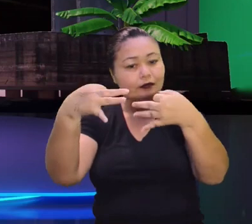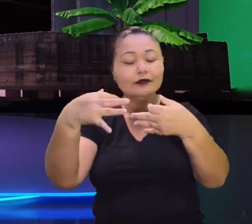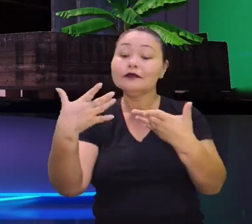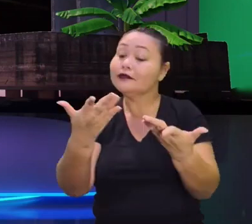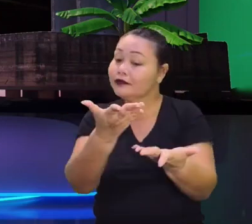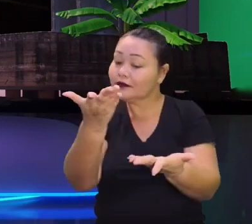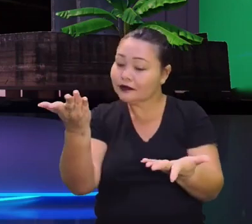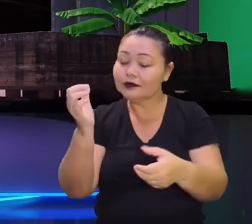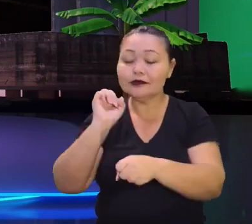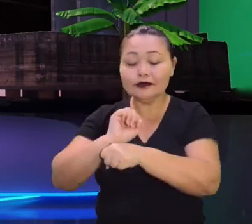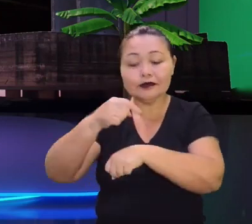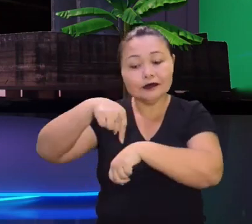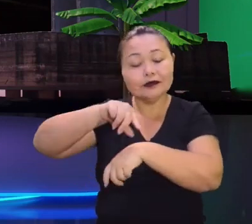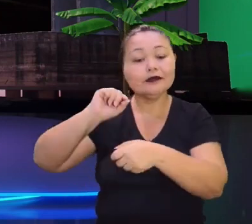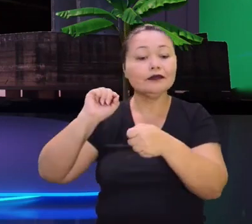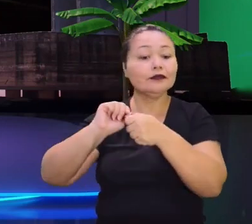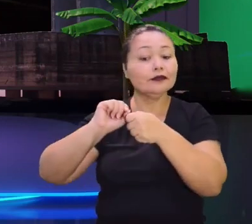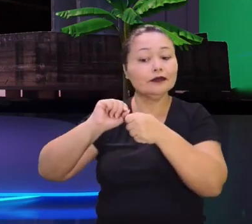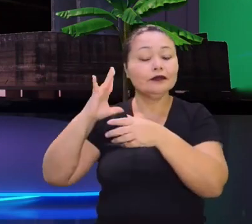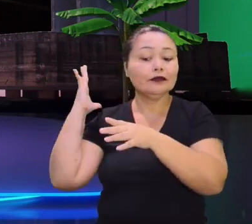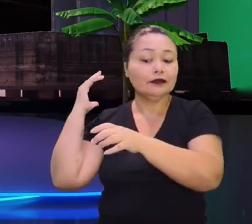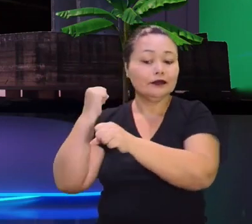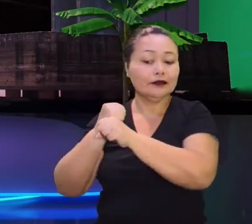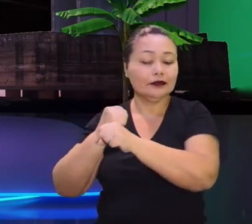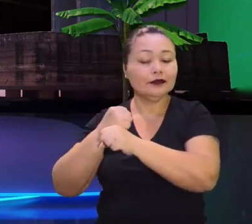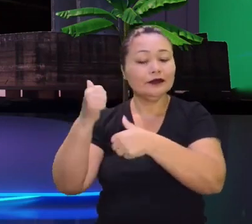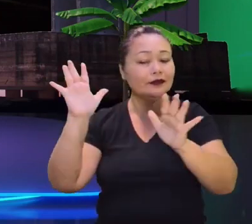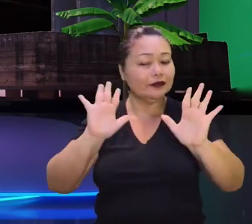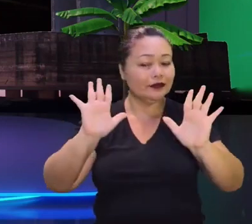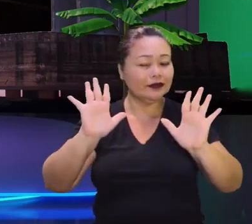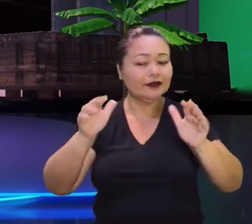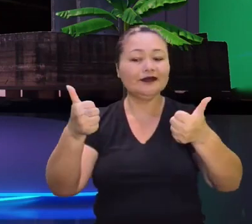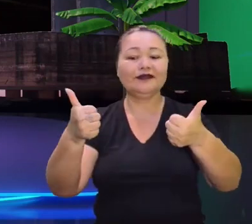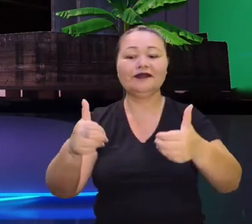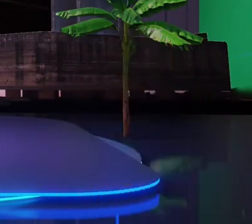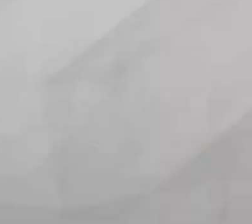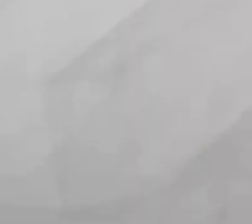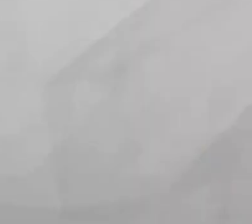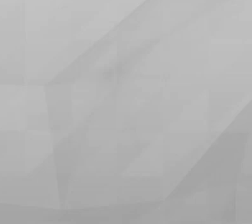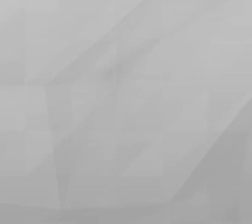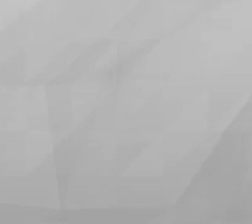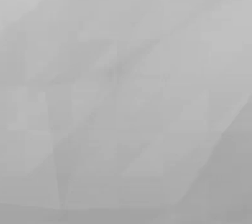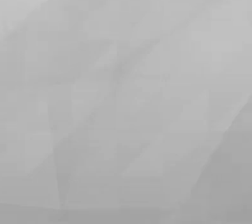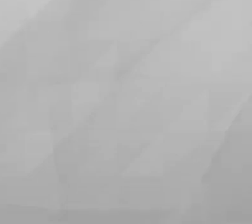Certo, professor? Então é isso, a gente volta daqui a pouquinho para fazer a nossa revisão. Valeu, galera. Valeu. Tchau.